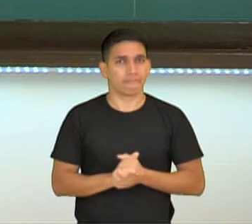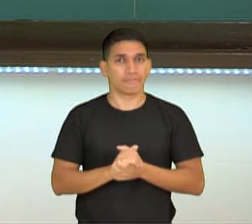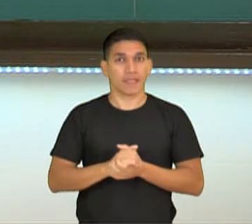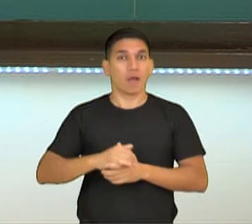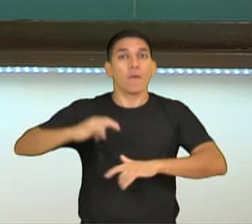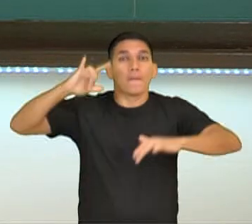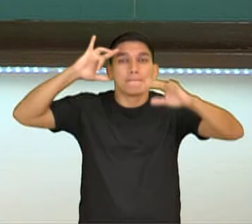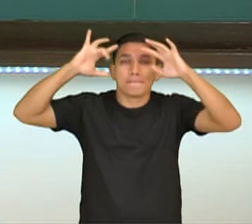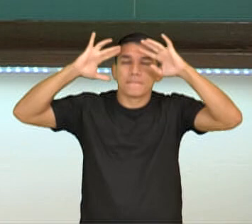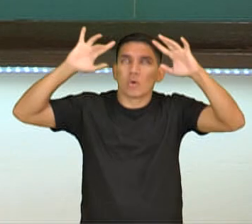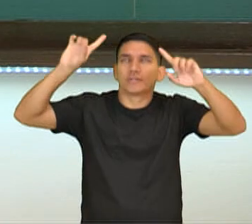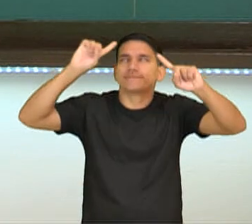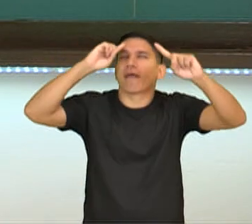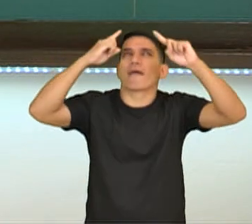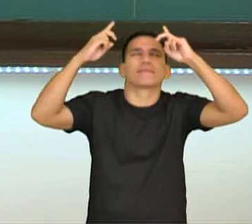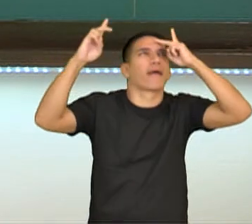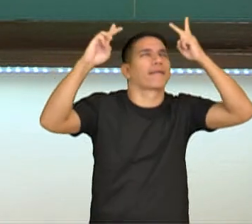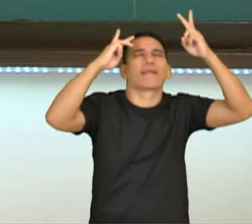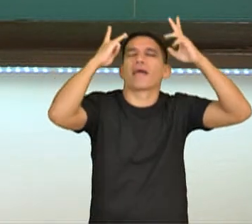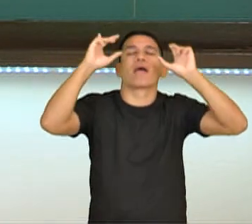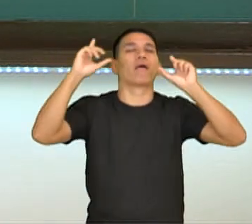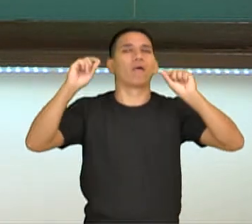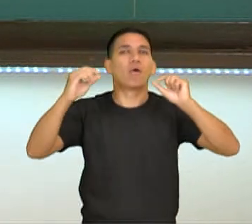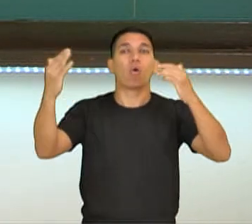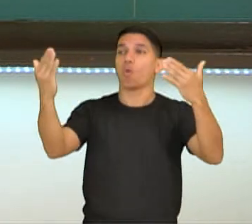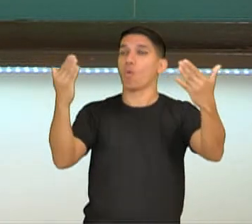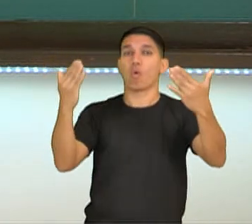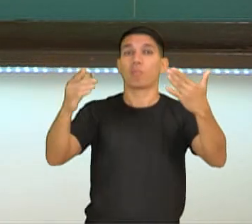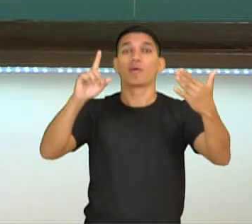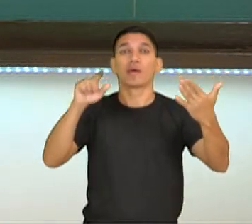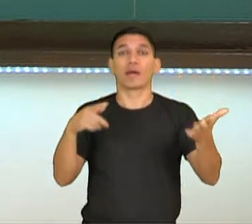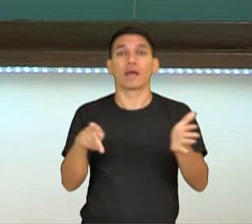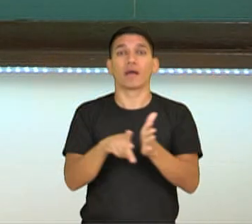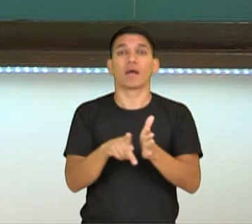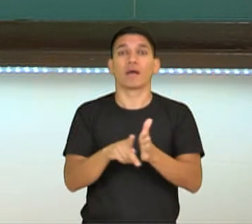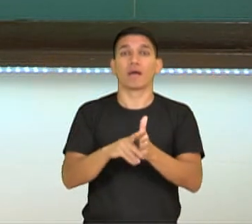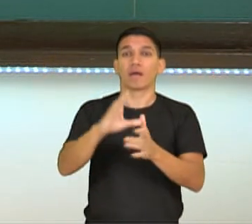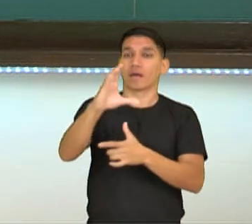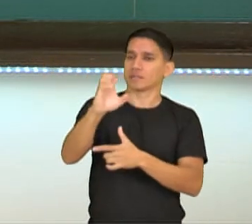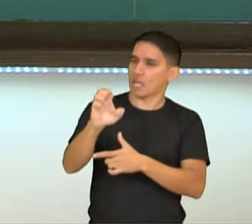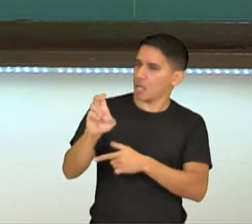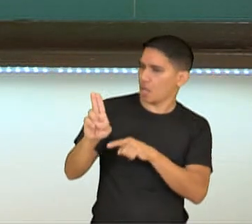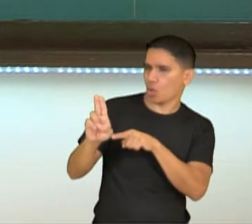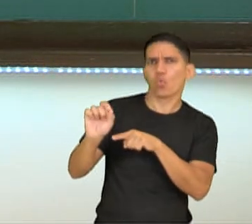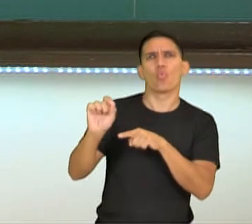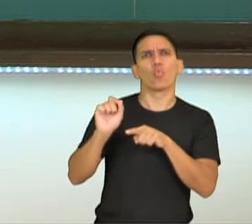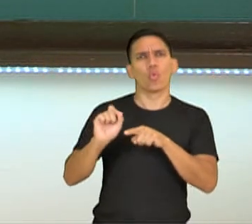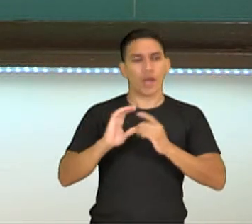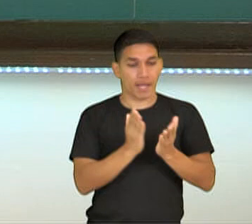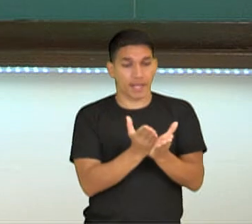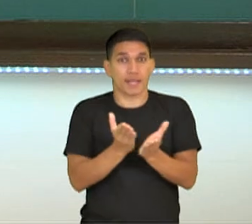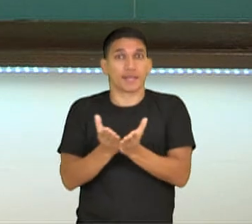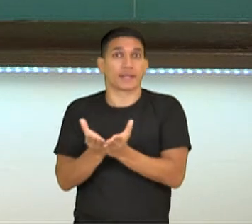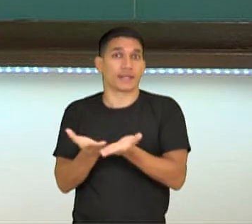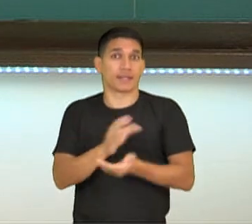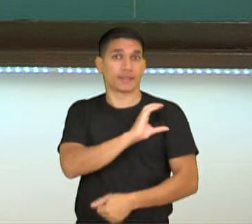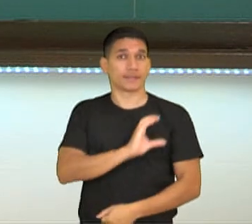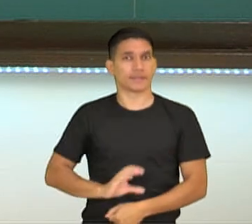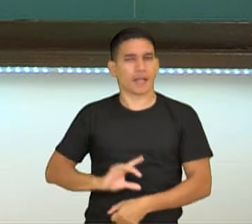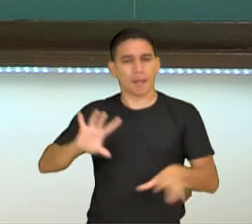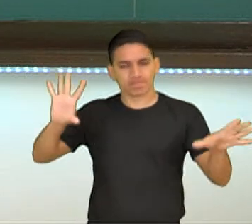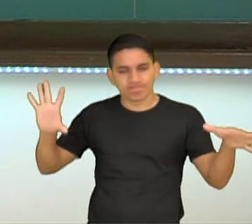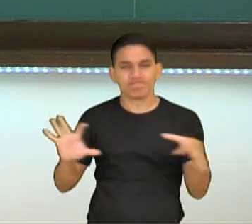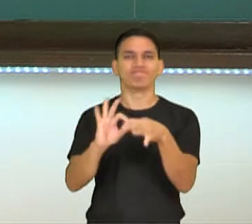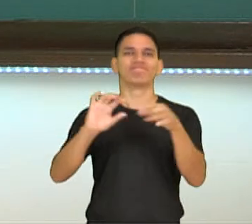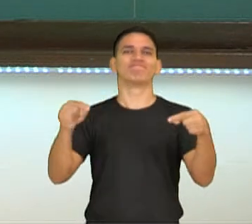das ideias pode ser comparável à ideia de céu cristão. Então isso vai ser como um encaixe